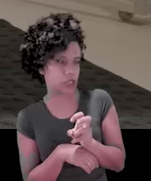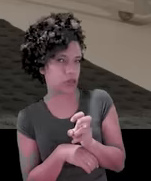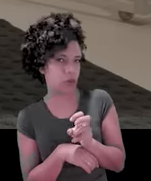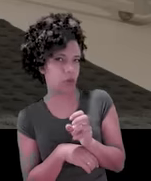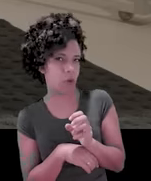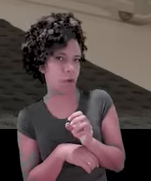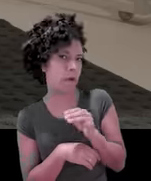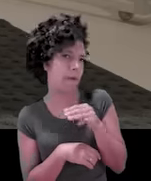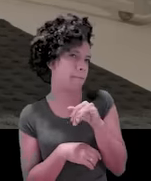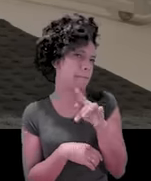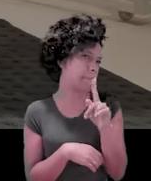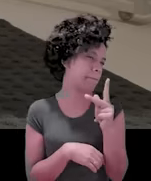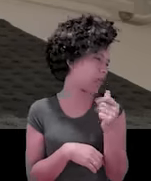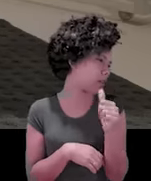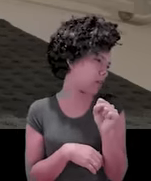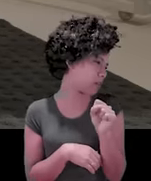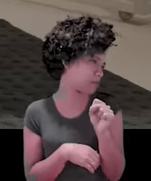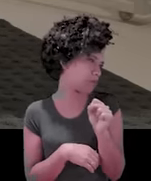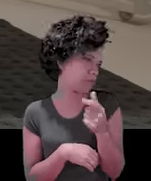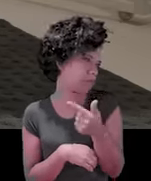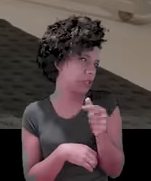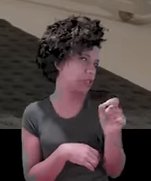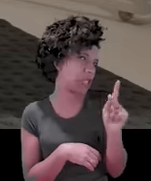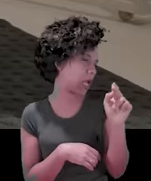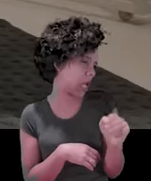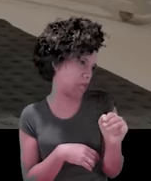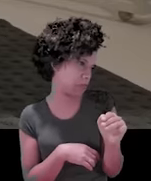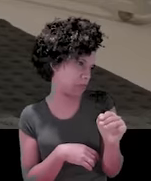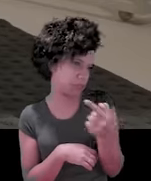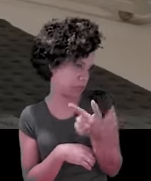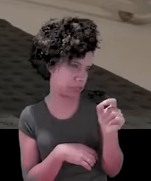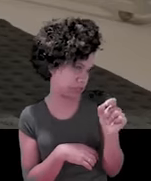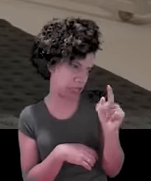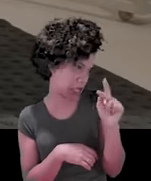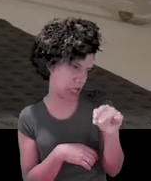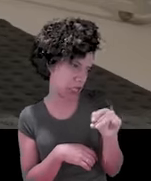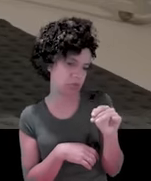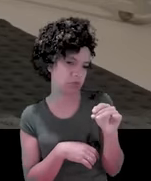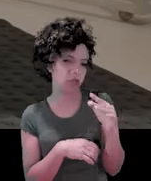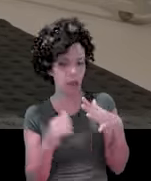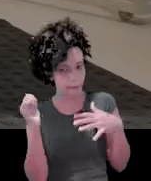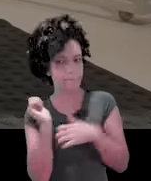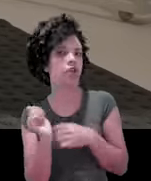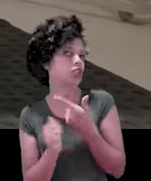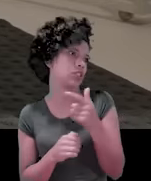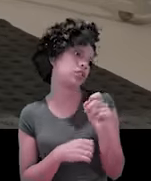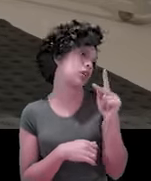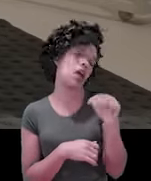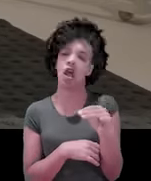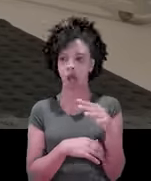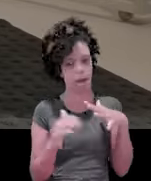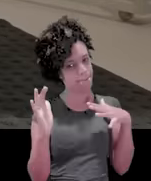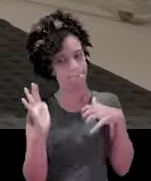905 milhas E aí dá o que os 100 quilômetros sem sem era uma porrada lá é uma batida de 100 km por hora se